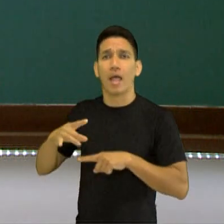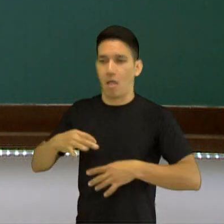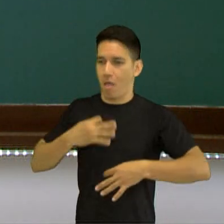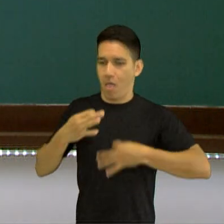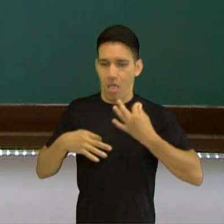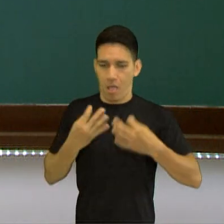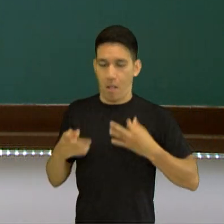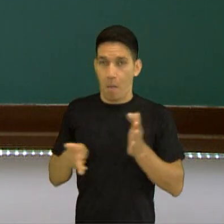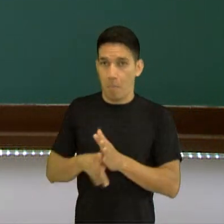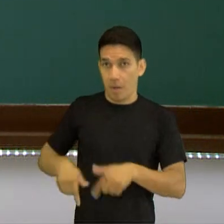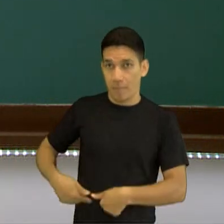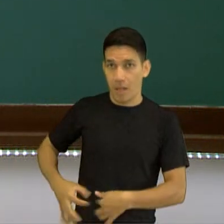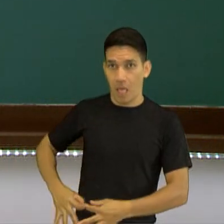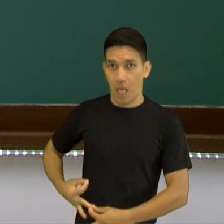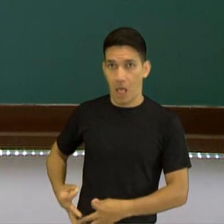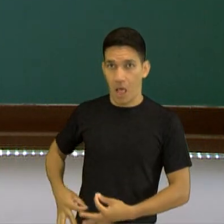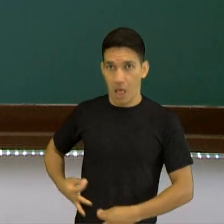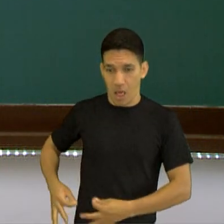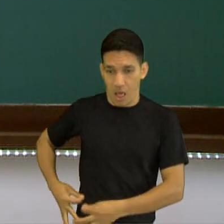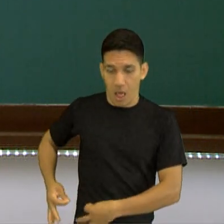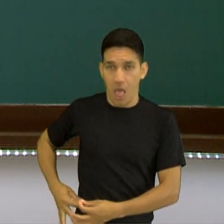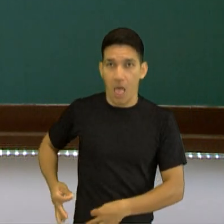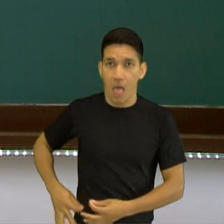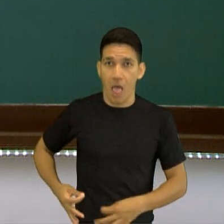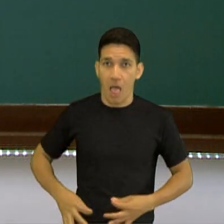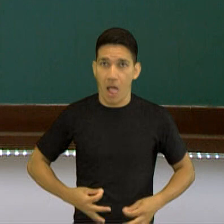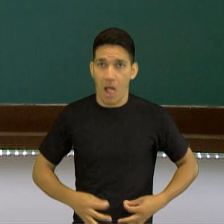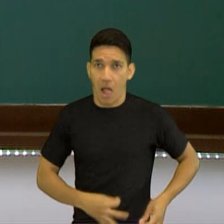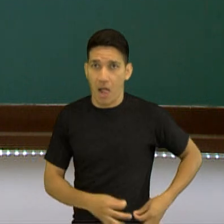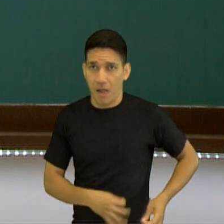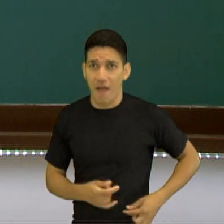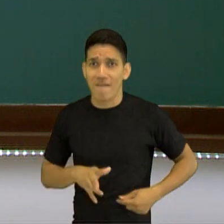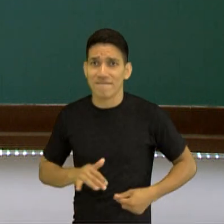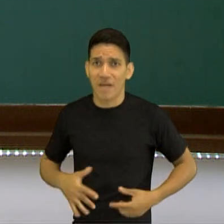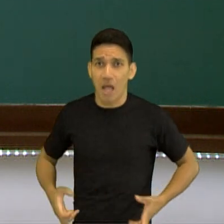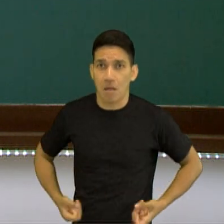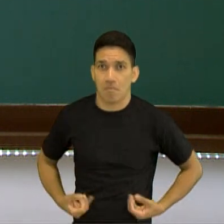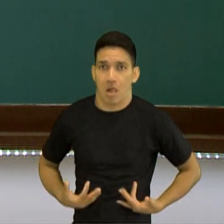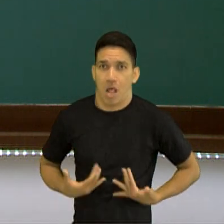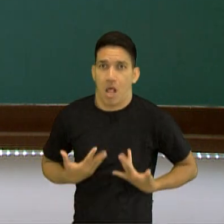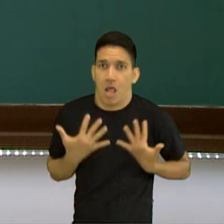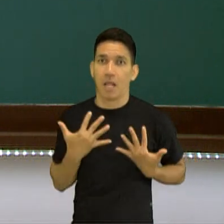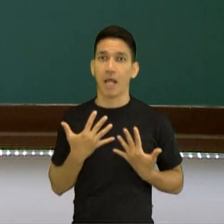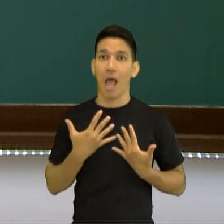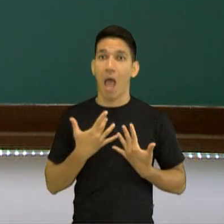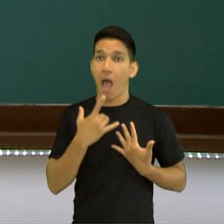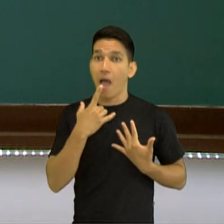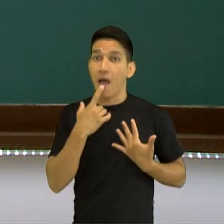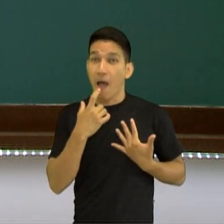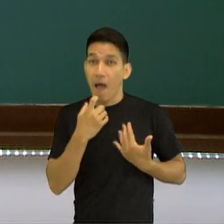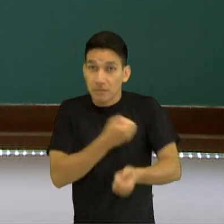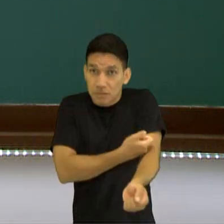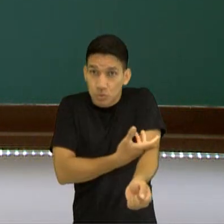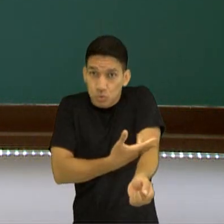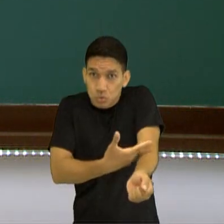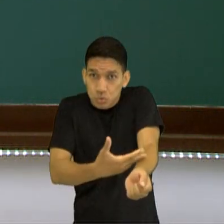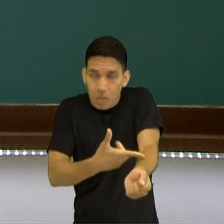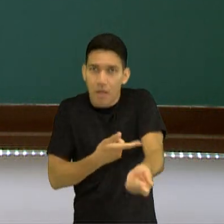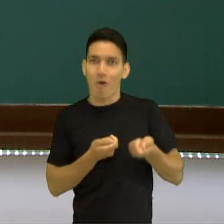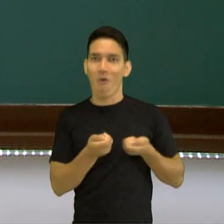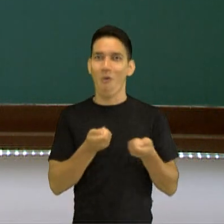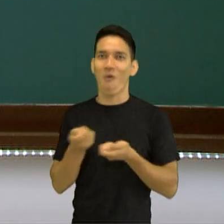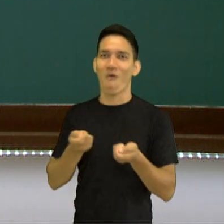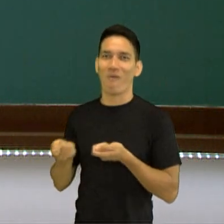nosso pâncreas, que vai controlar a glicose, o açúcar no sangue. Então, o pâncreas tem que